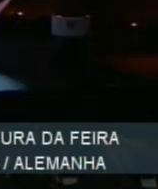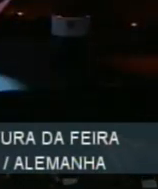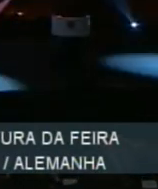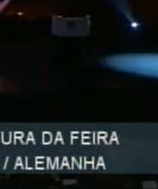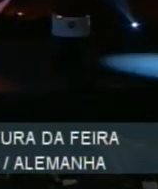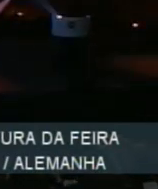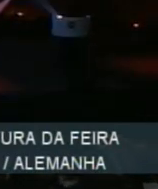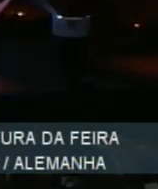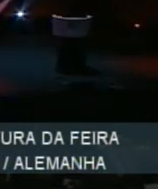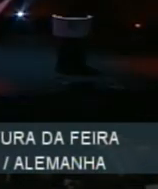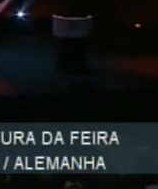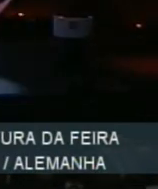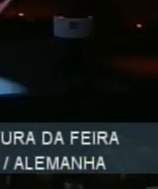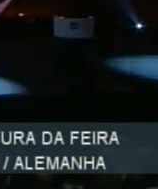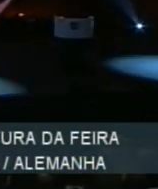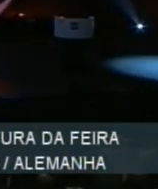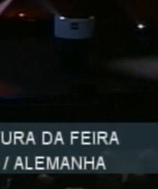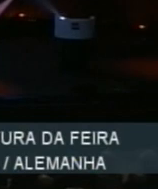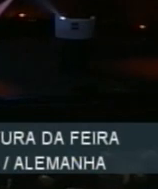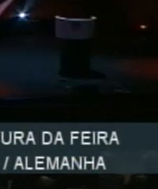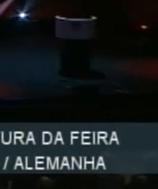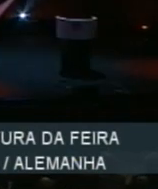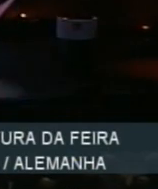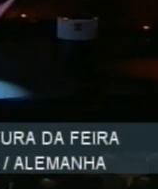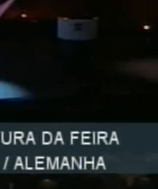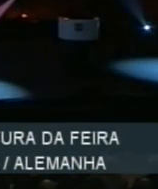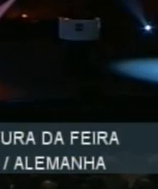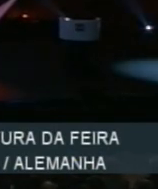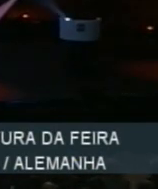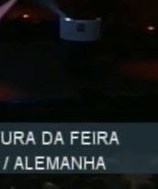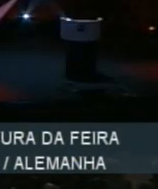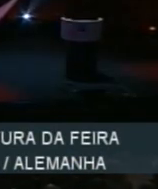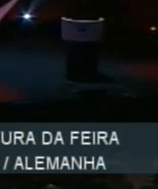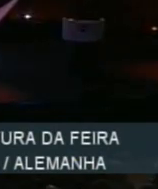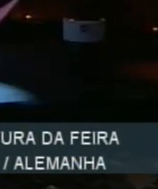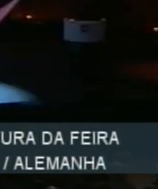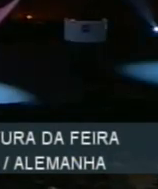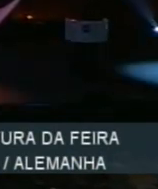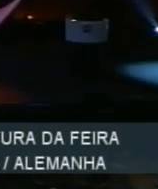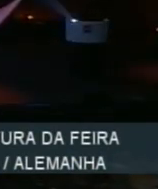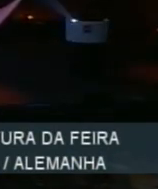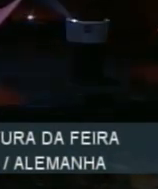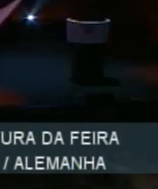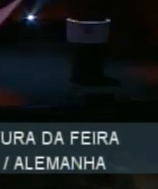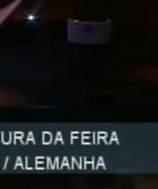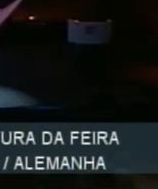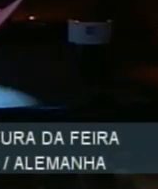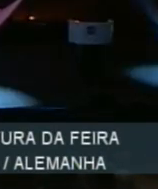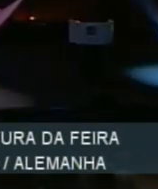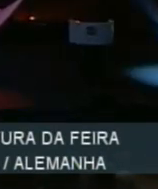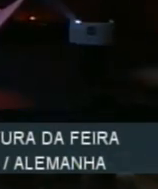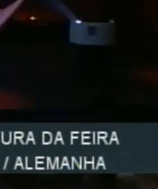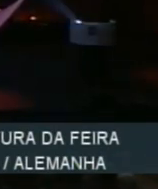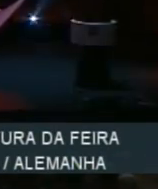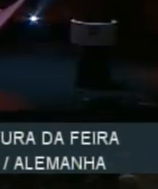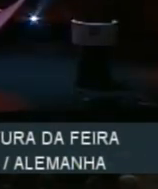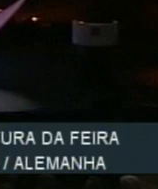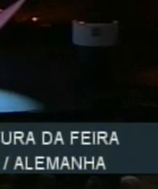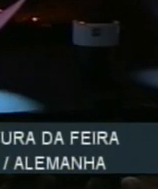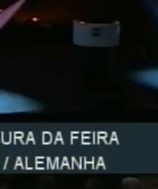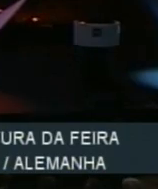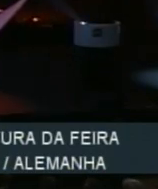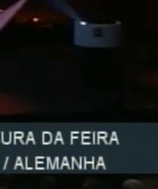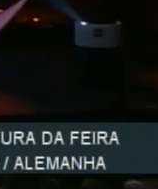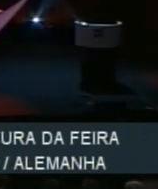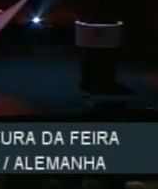For our partner country, please welcome the President of the Federative Republic of Brazil, Her Excellency Dilma